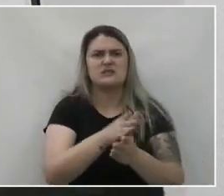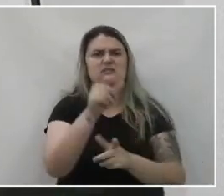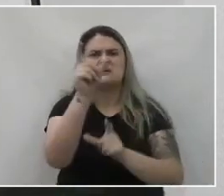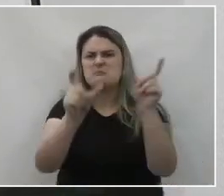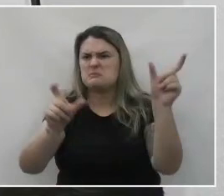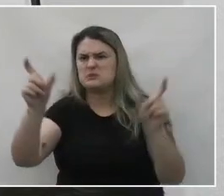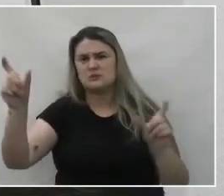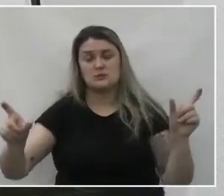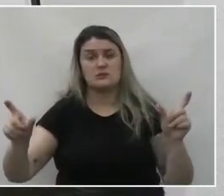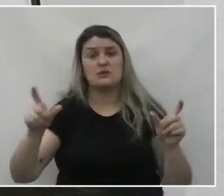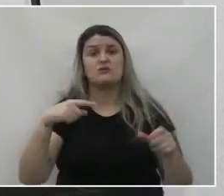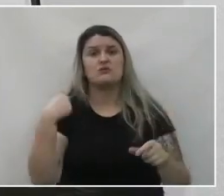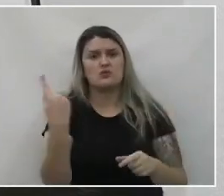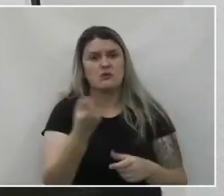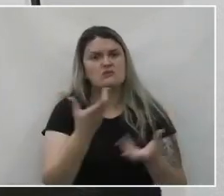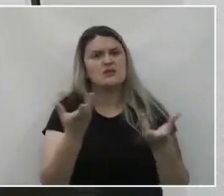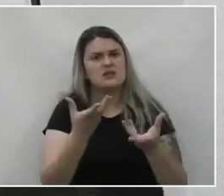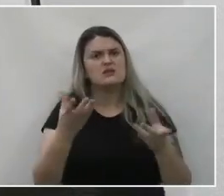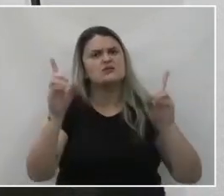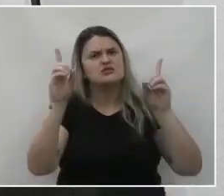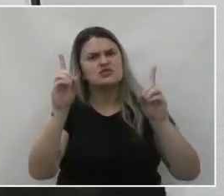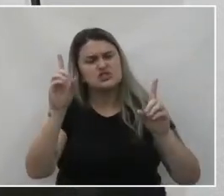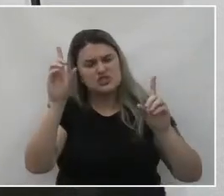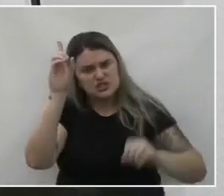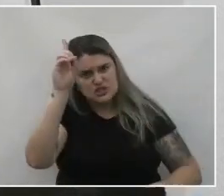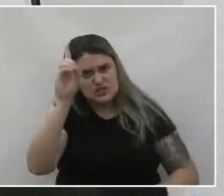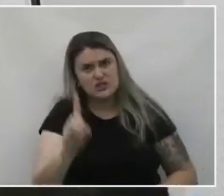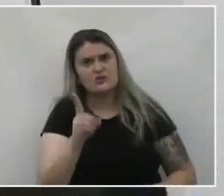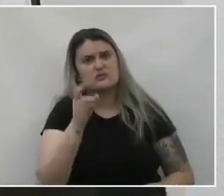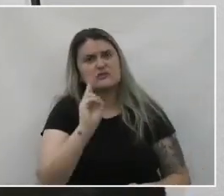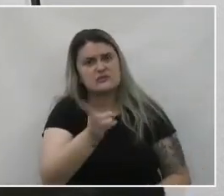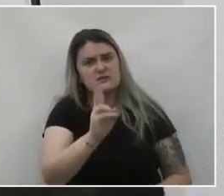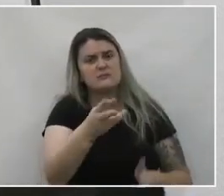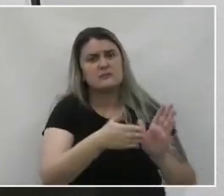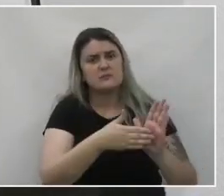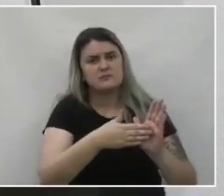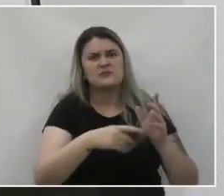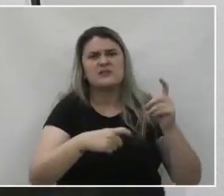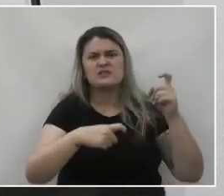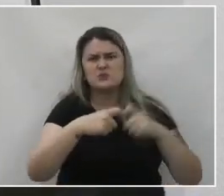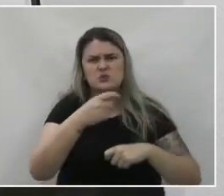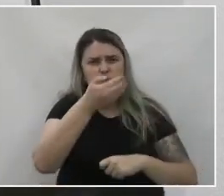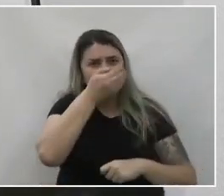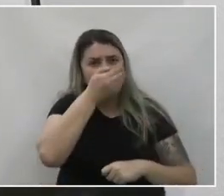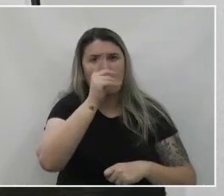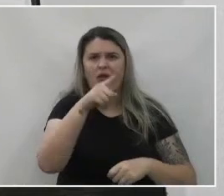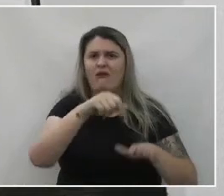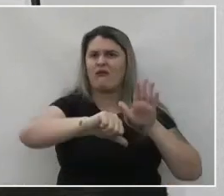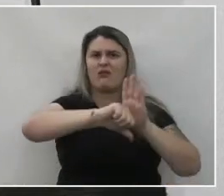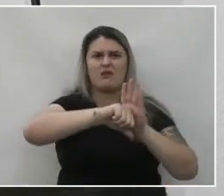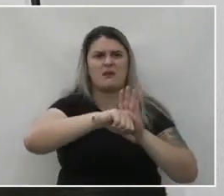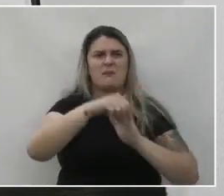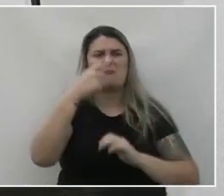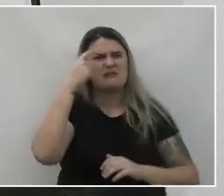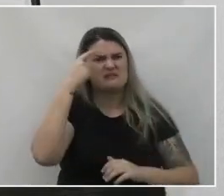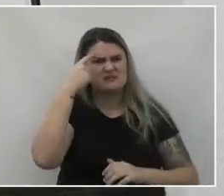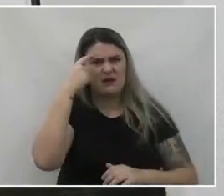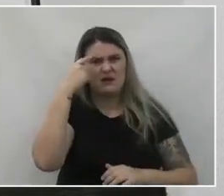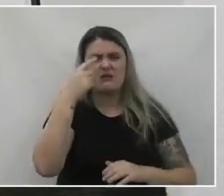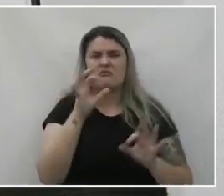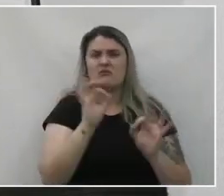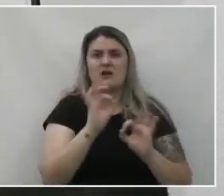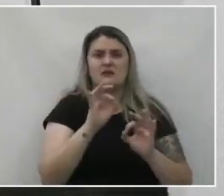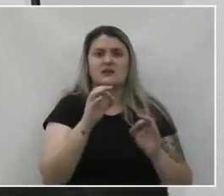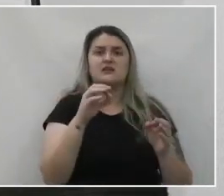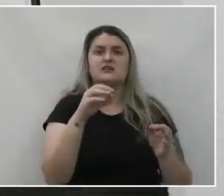a mudança para que nossos direitos estejam sempre em pauta. Estupro é crime. Não pense duas vezes e denuncie.